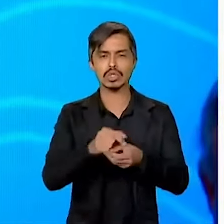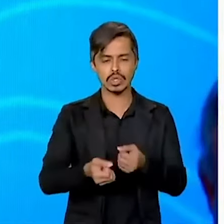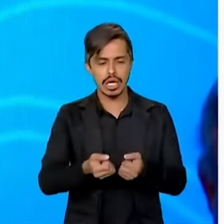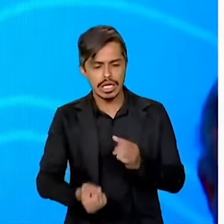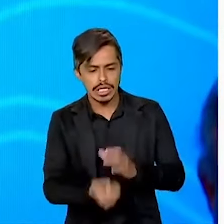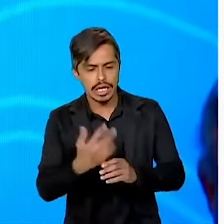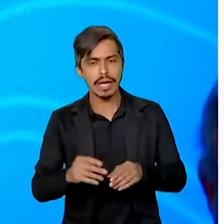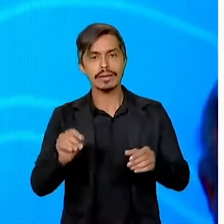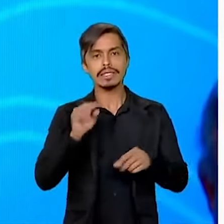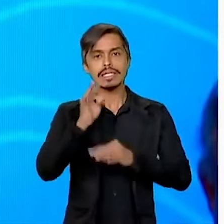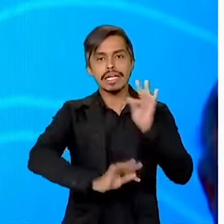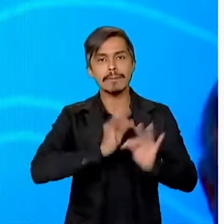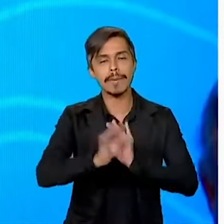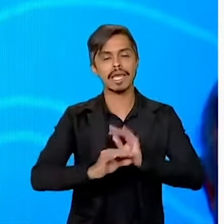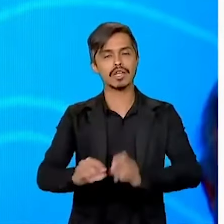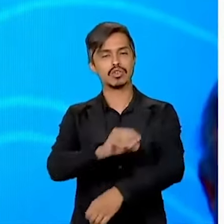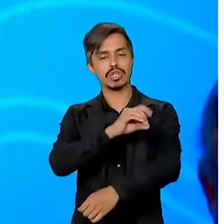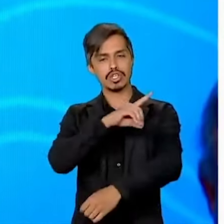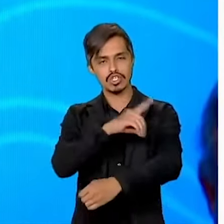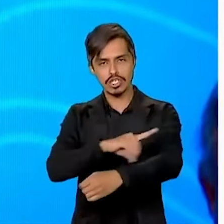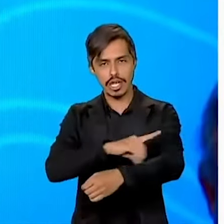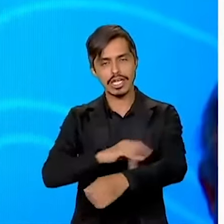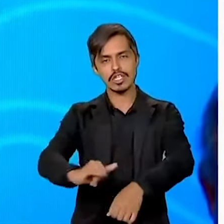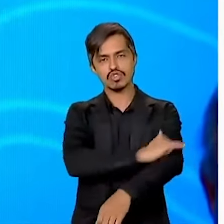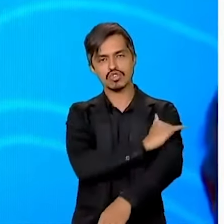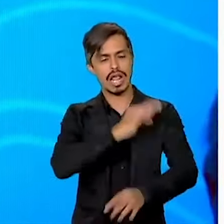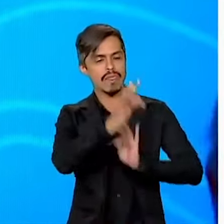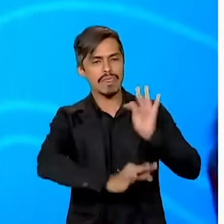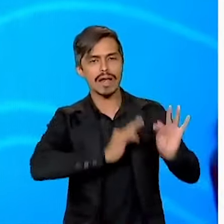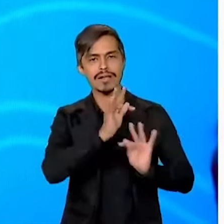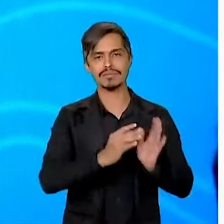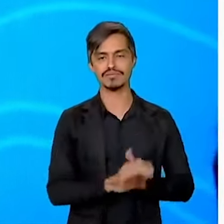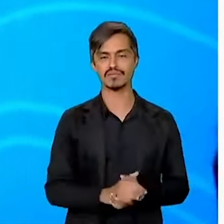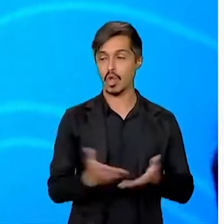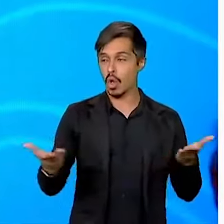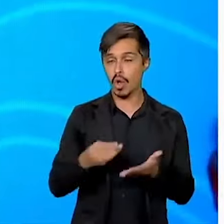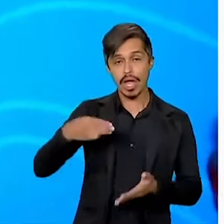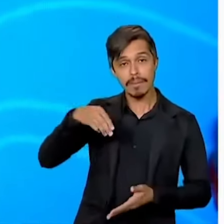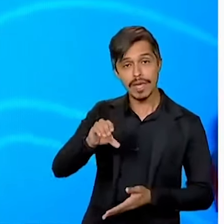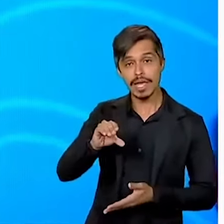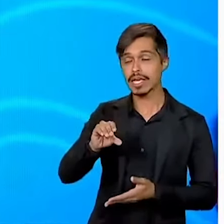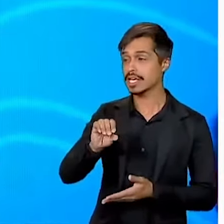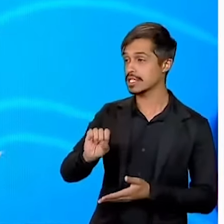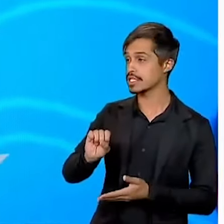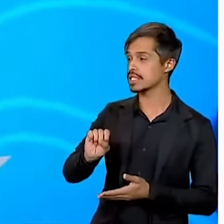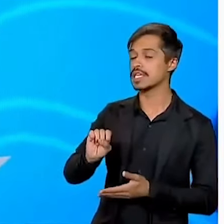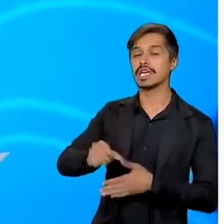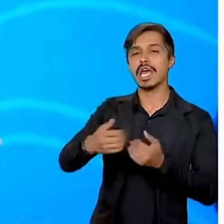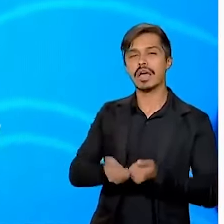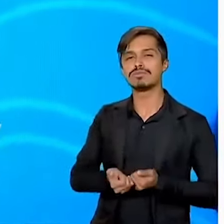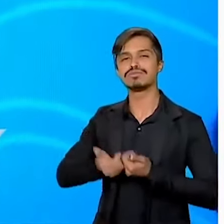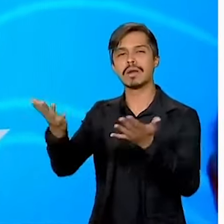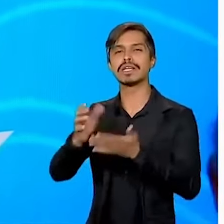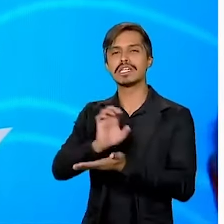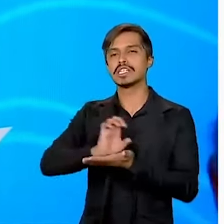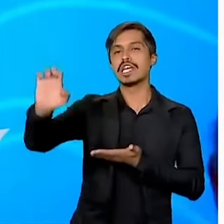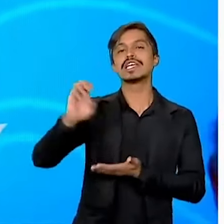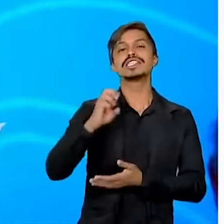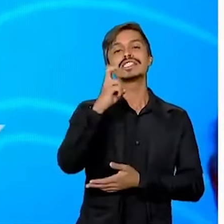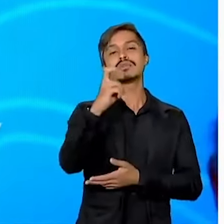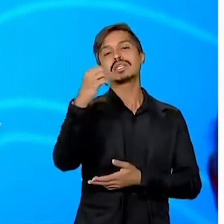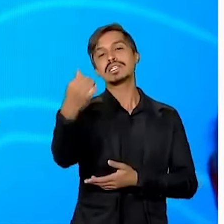e diabetes. Hoje, a MS exporta seus produtos para 56 países e tornou-se